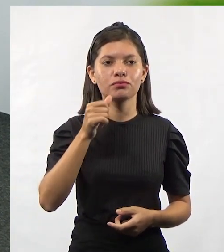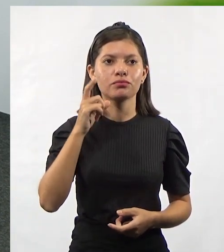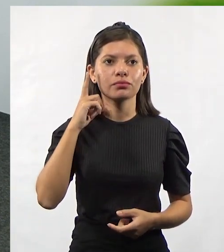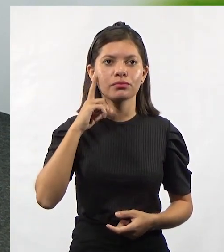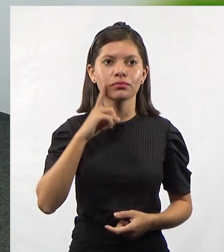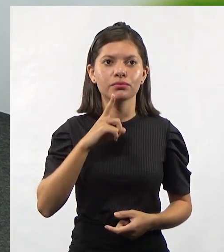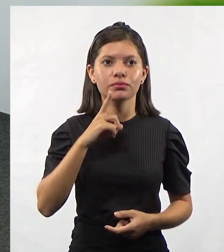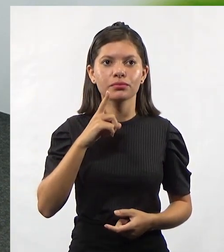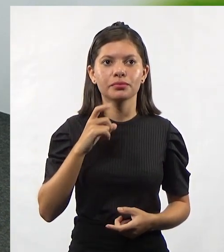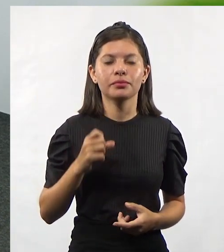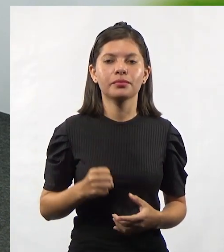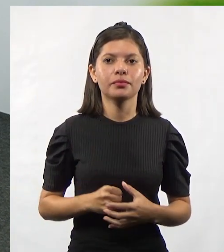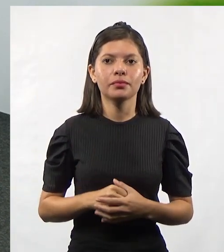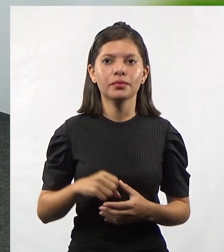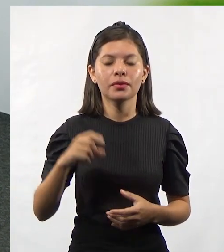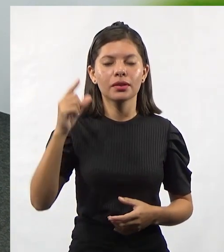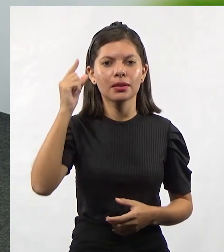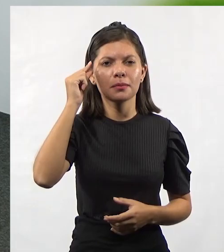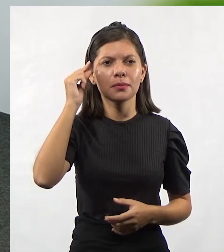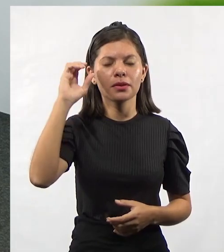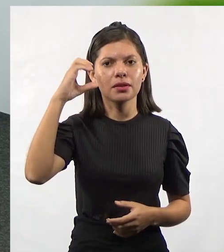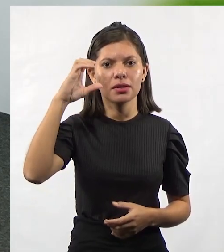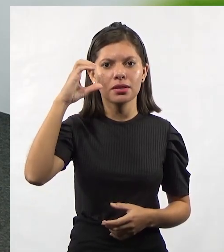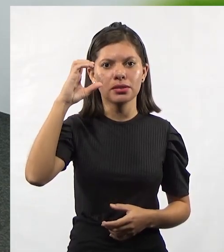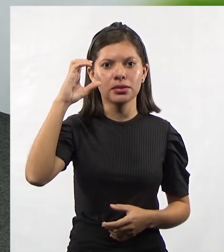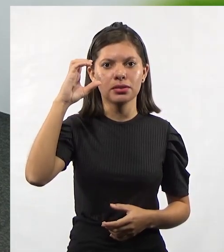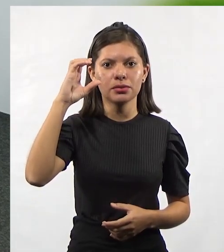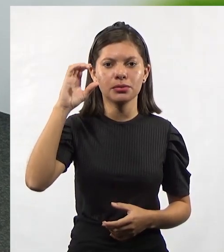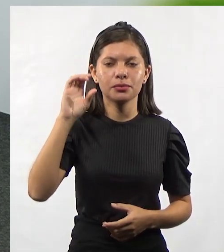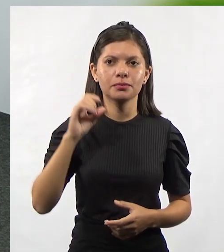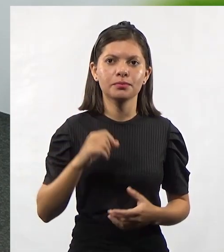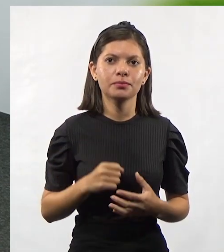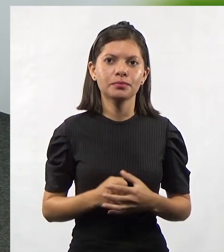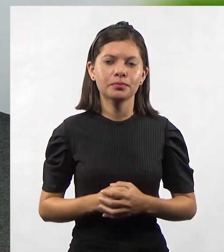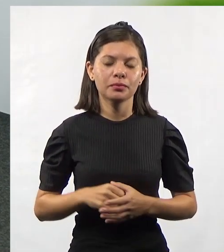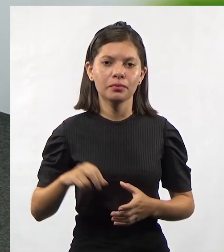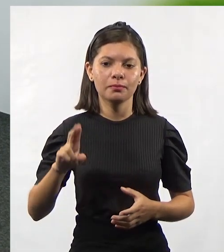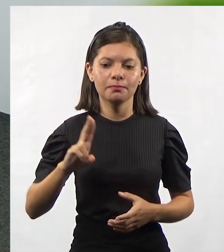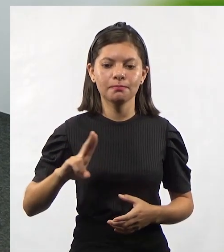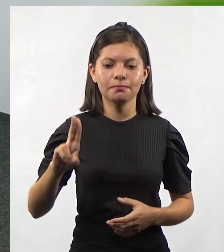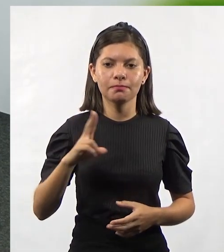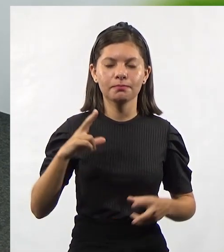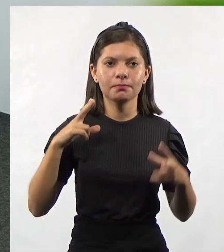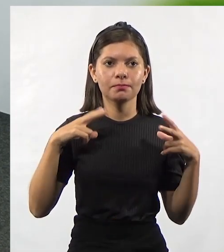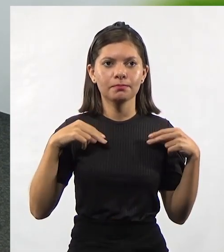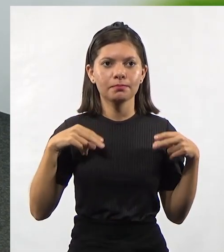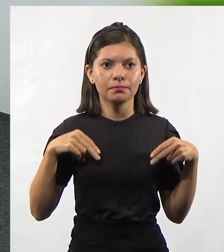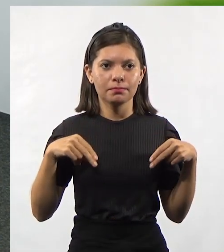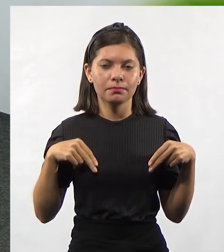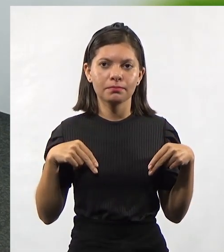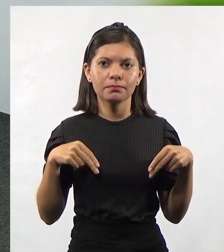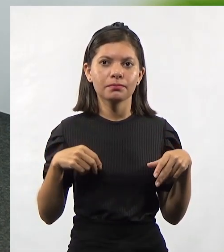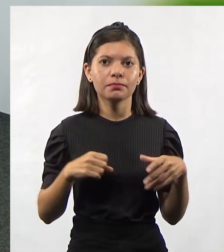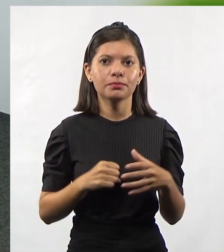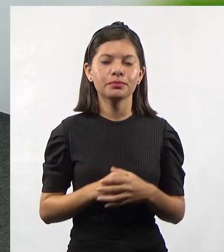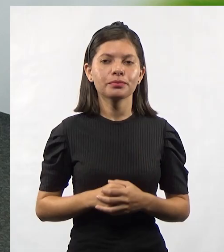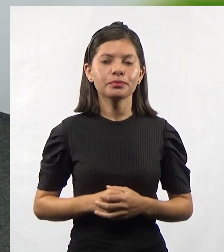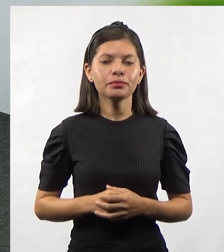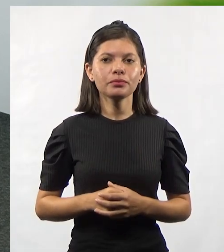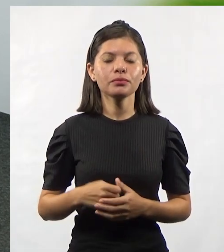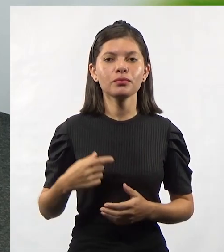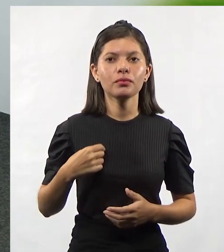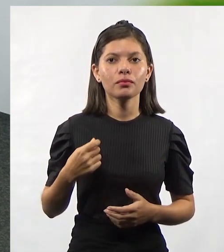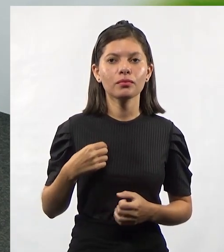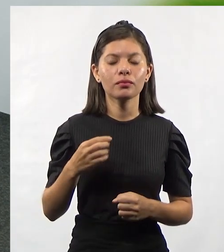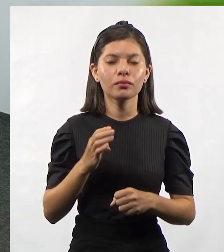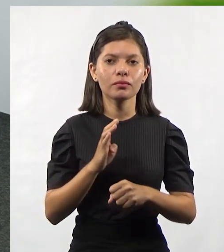castanhos, os meus cabelos ficam na altura do meu ombro. Eu estou usando um macacão marsala, um